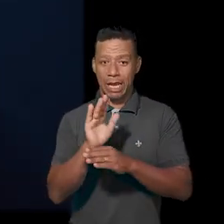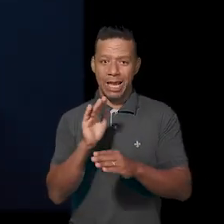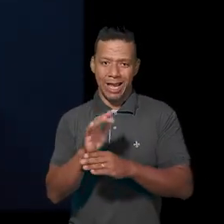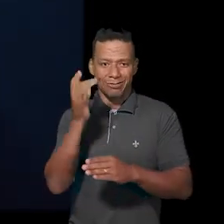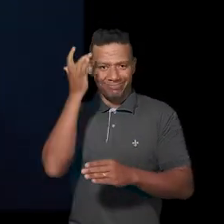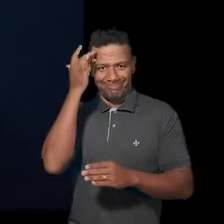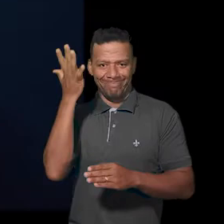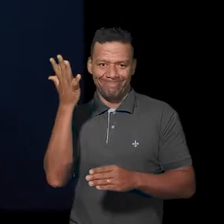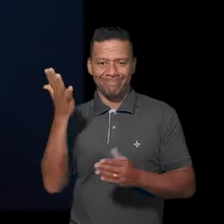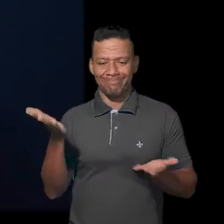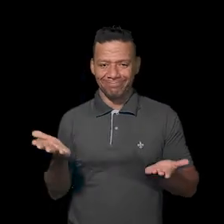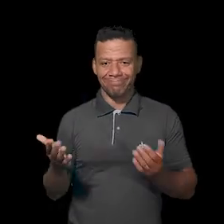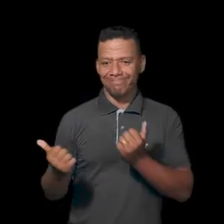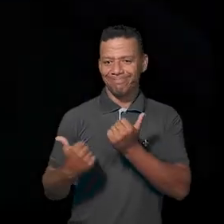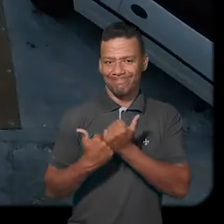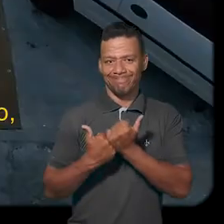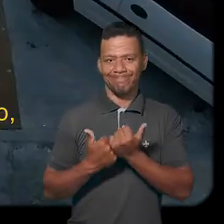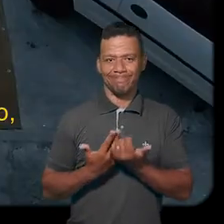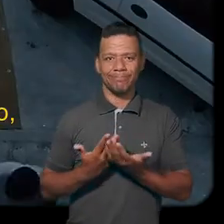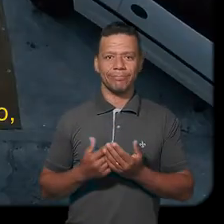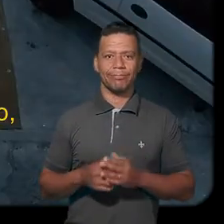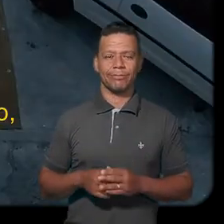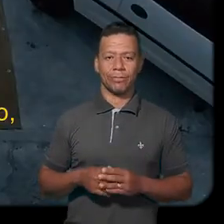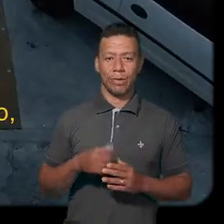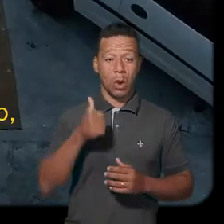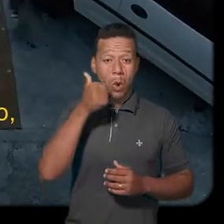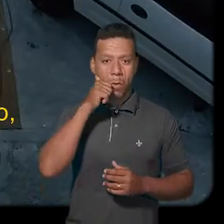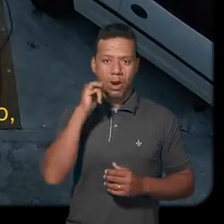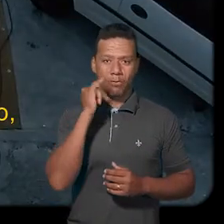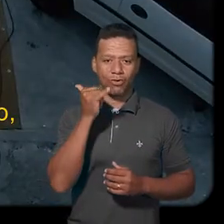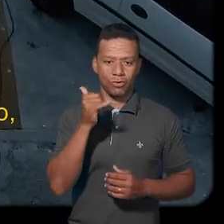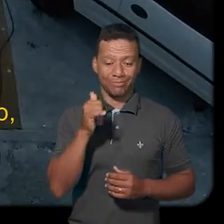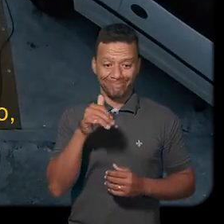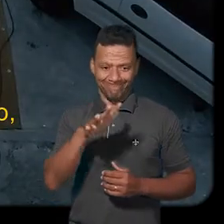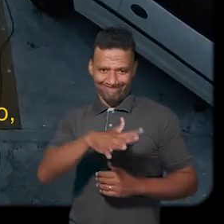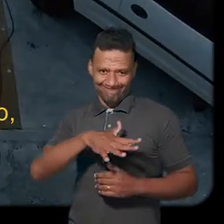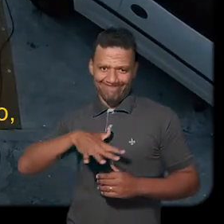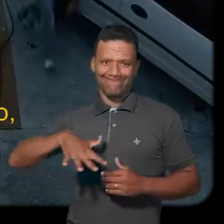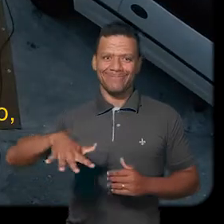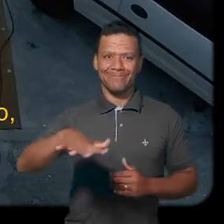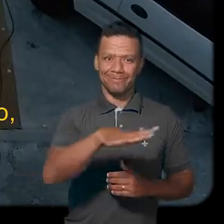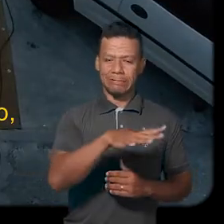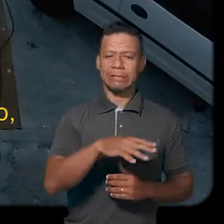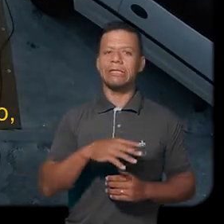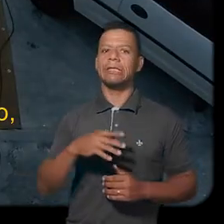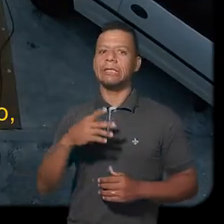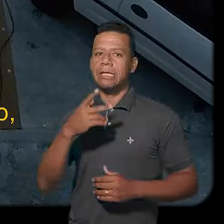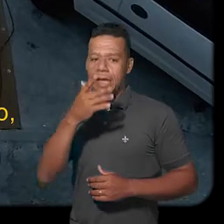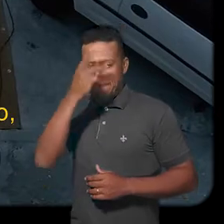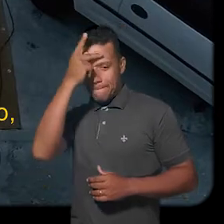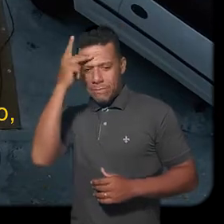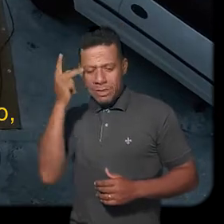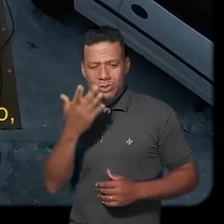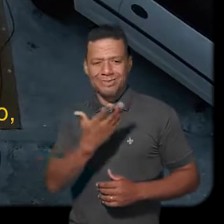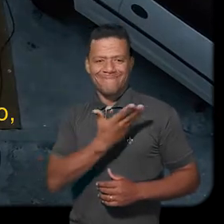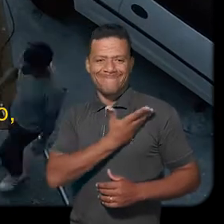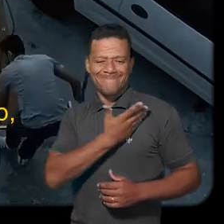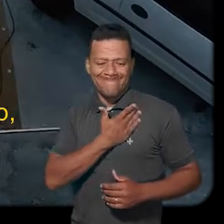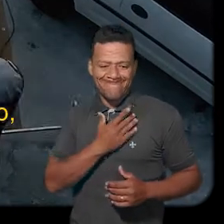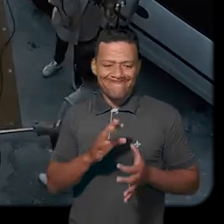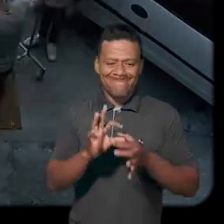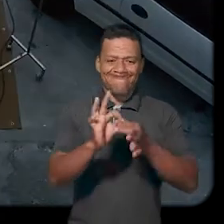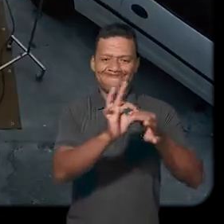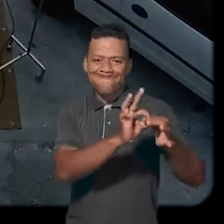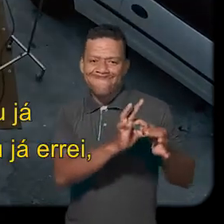se a gente tivesse apoio. Existe muita generosidade dentro desse coletivo. É a partir dela que acontece a